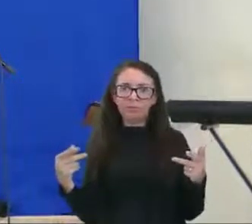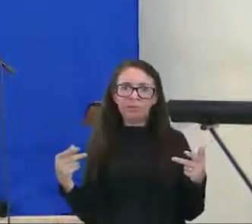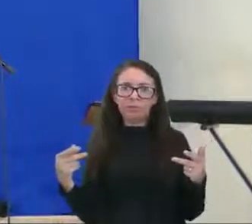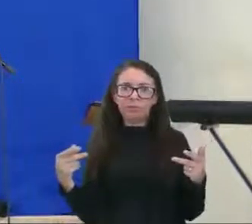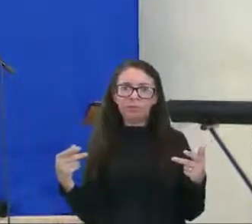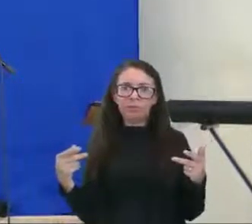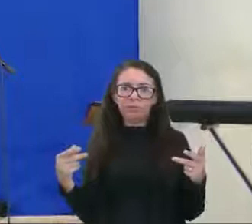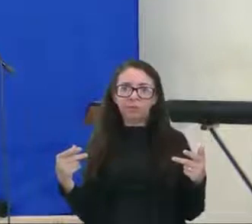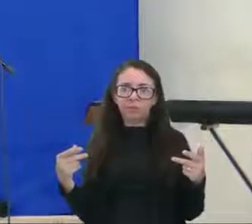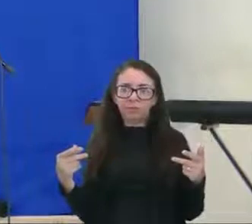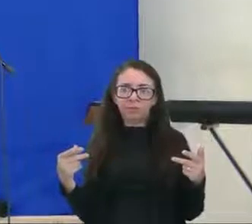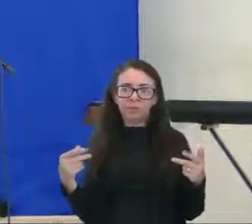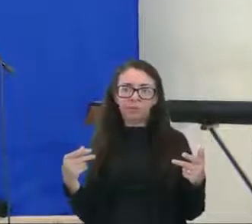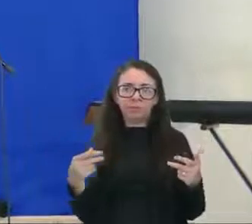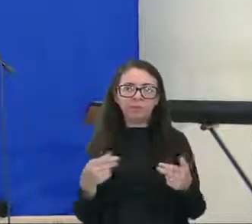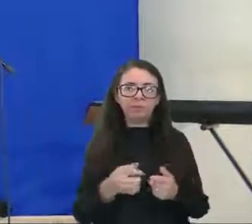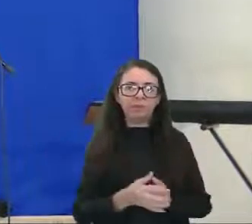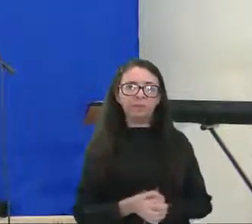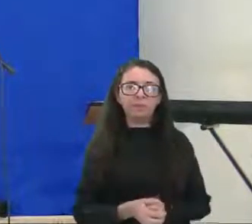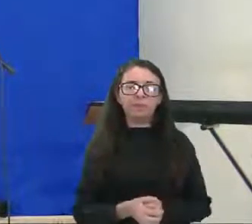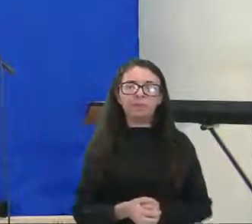fazia.